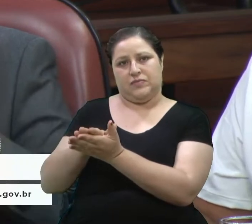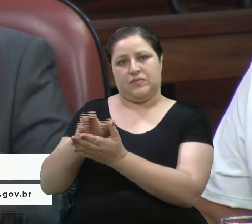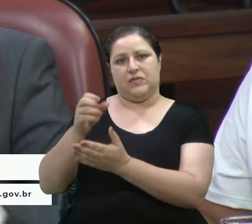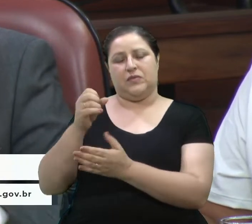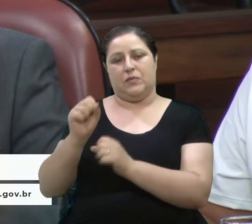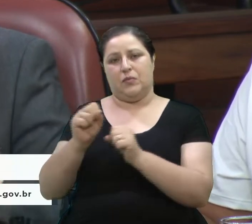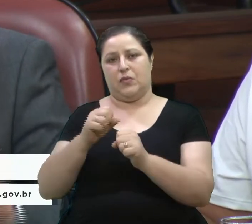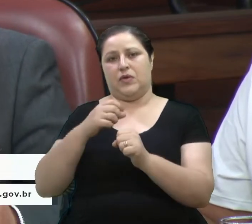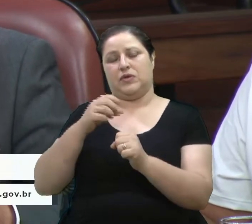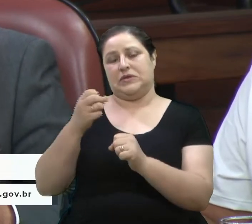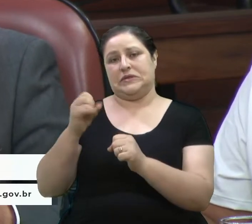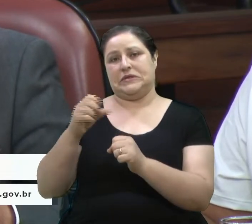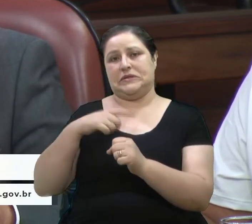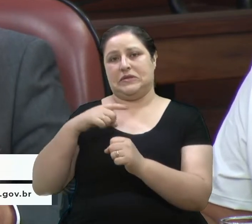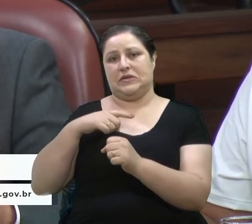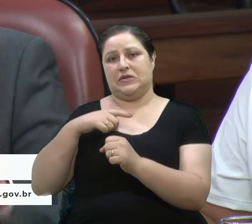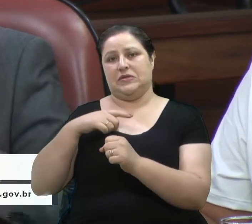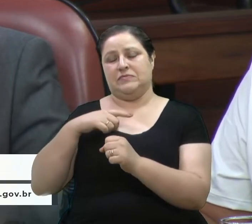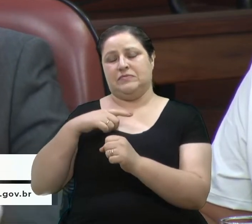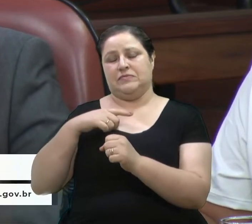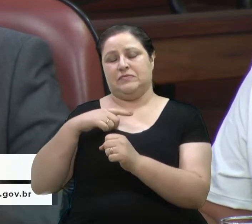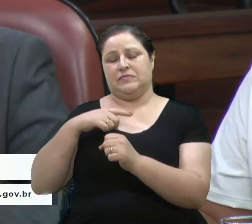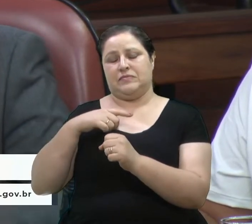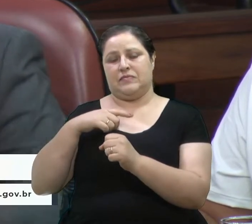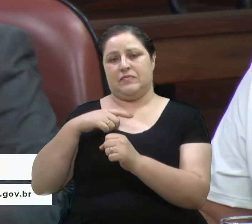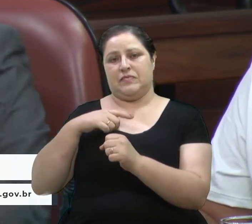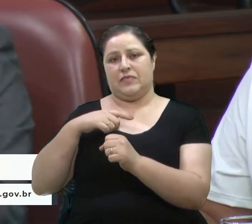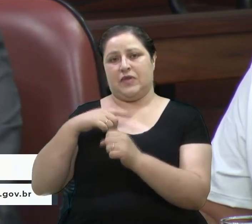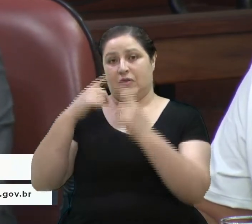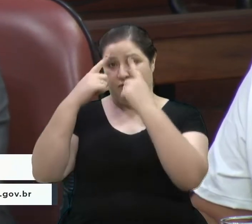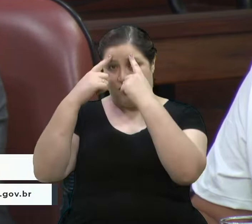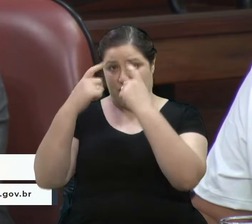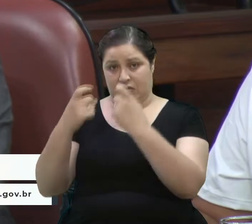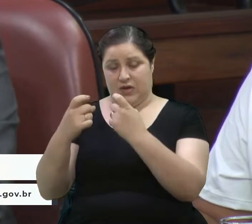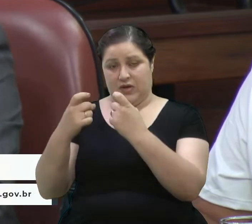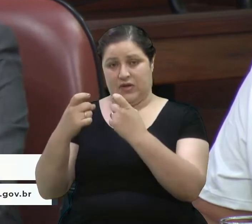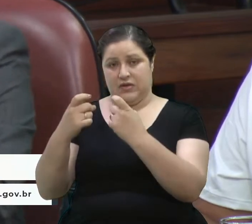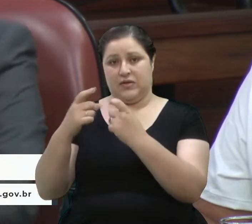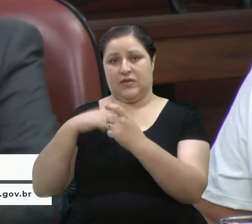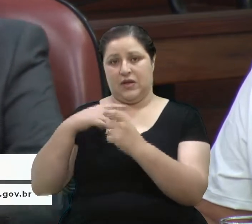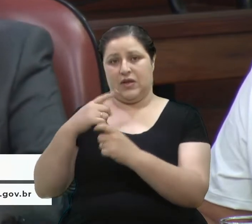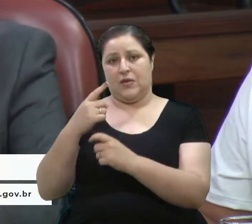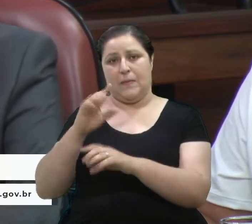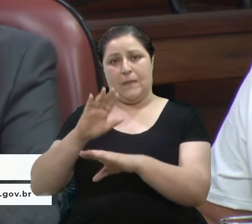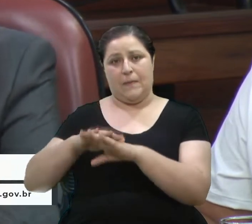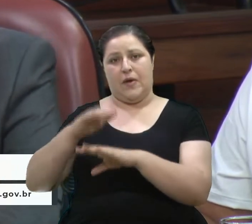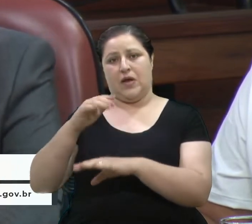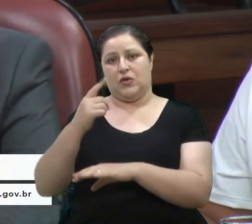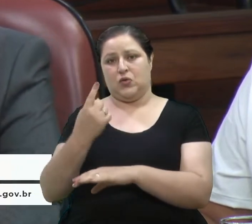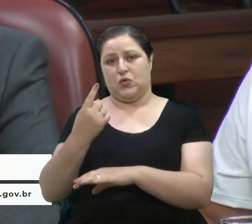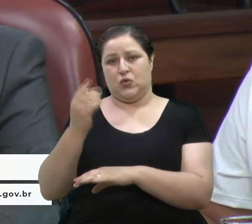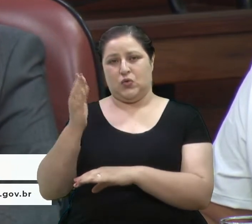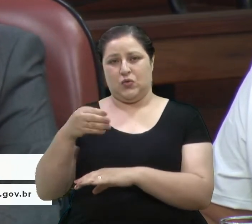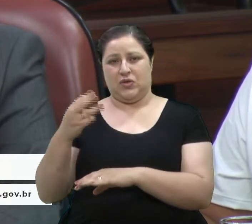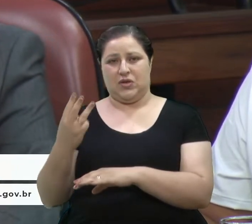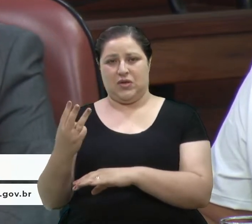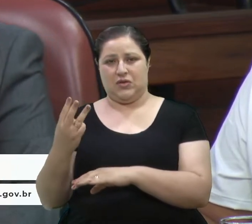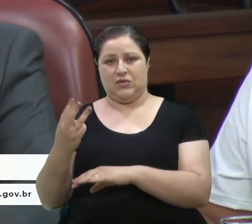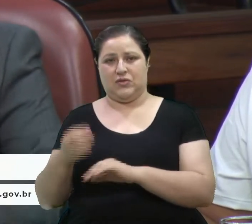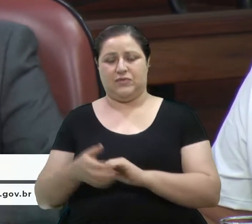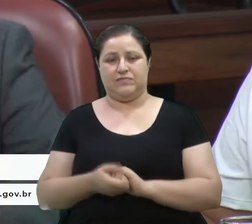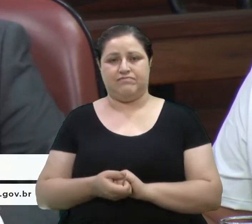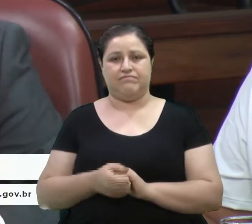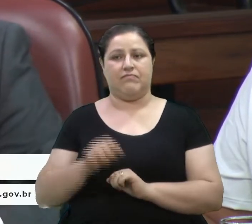em 1/3, sem prejuízo da correspondente violência. Então, quer dizer, são situações